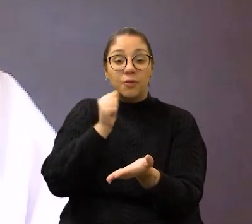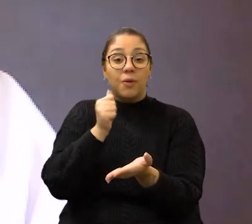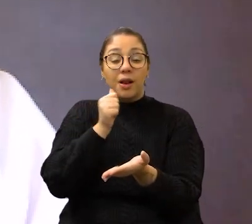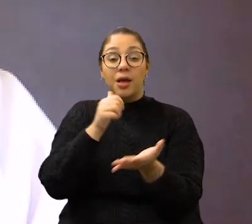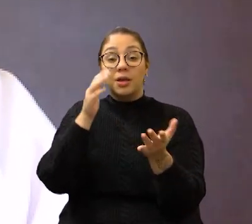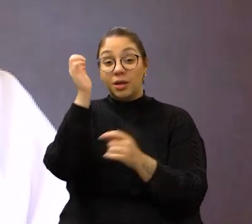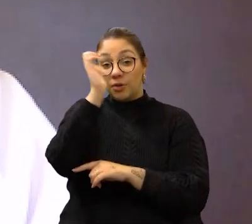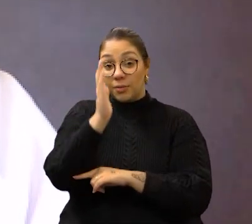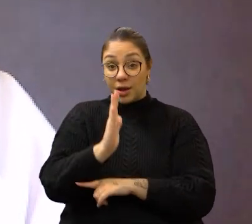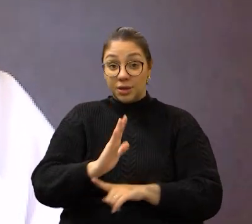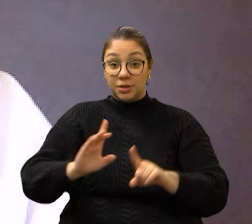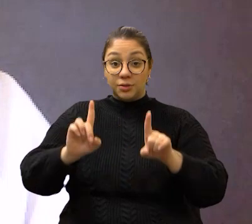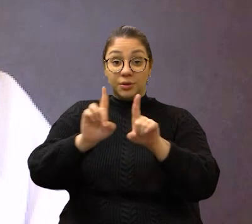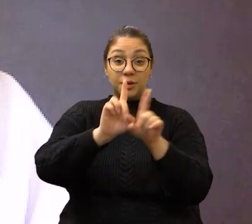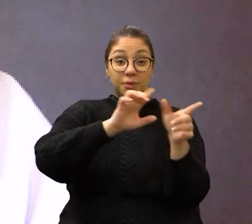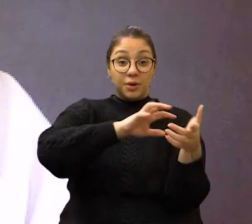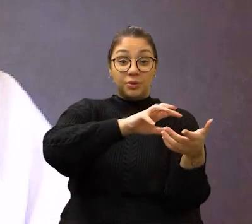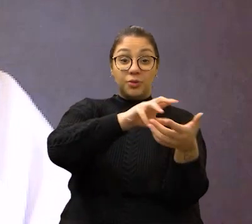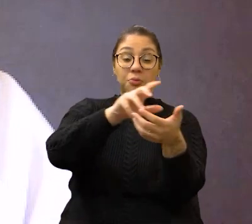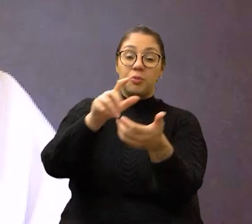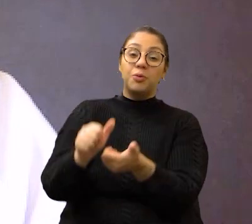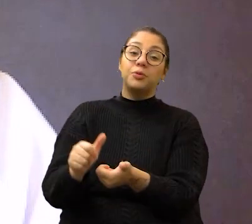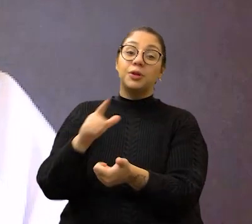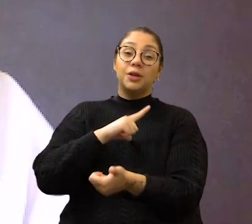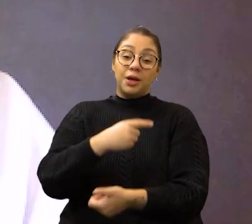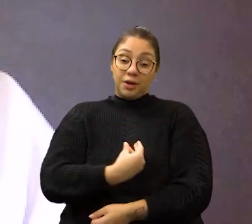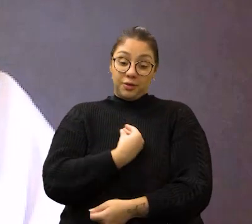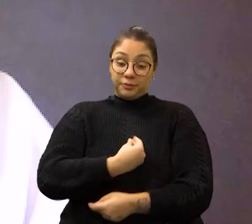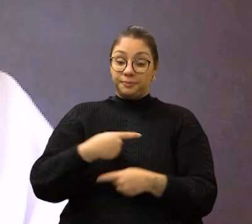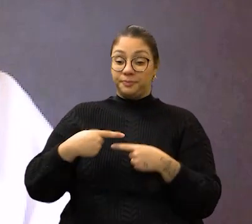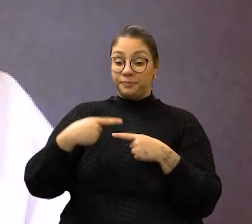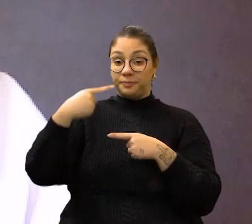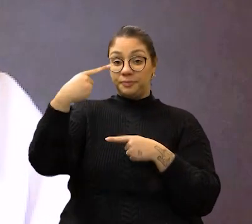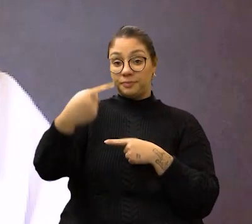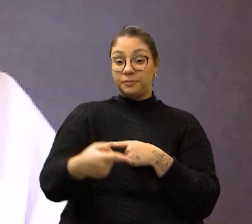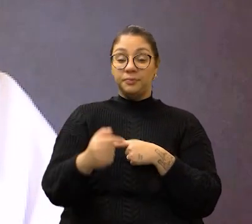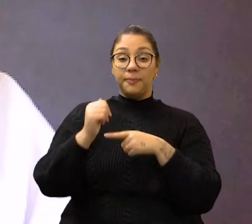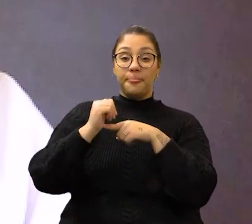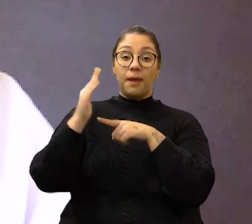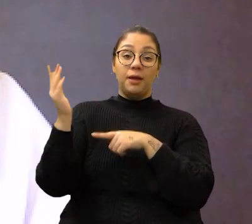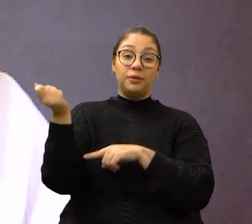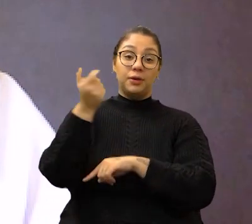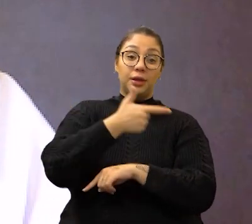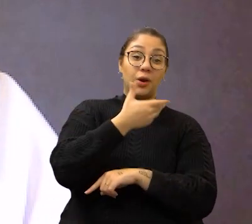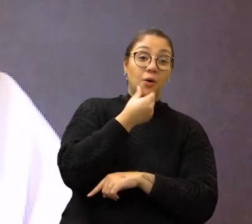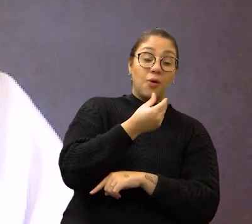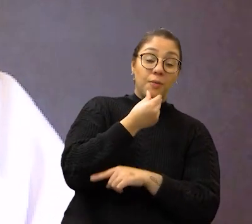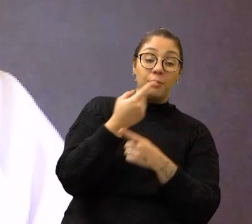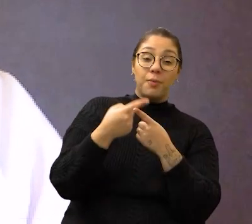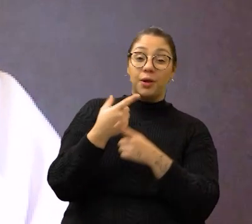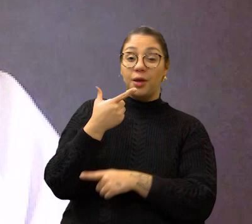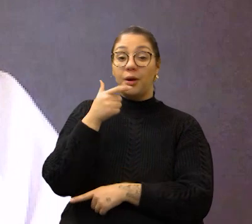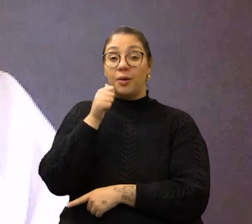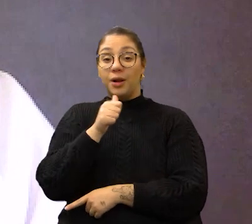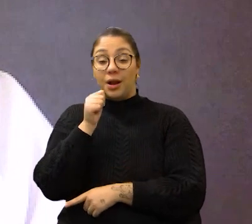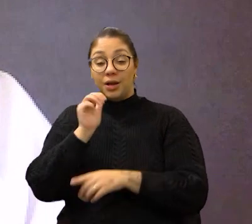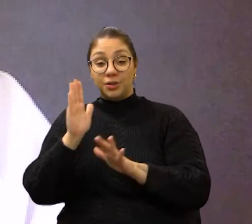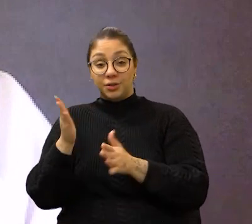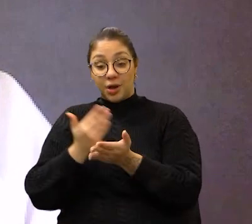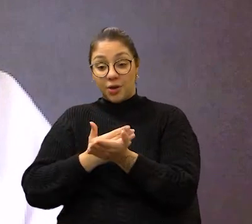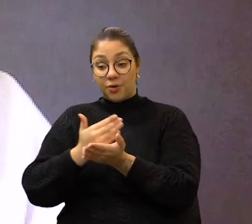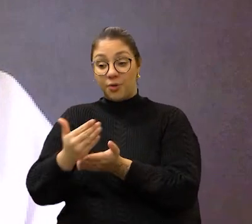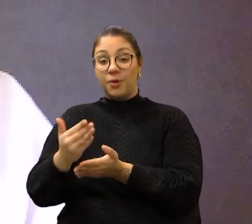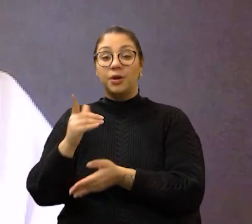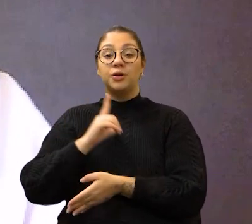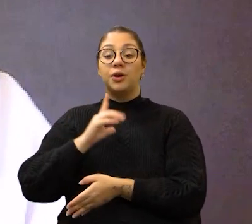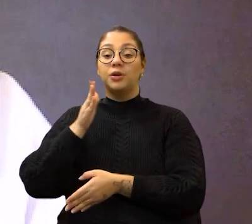e no mundo, elas têm uma expectativa de vida maior que a dos homens, não é à toa, é porque desde o começo, quando a mulher inicia a sua